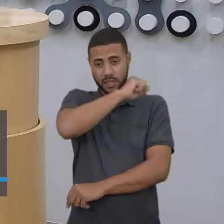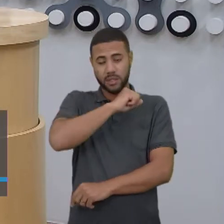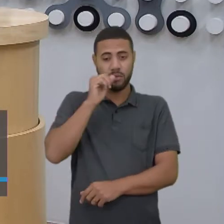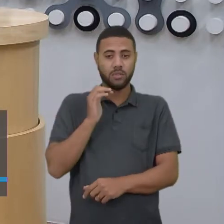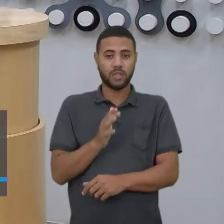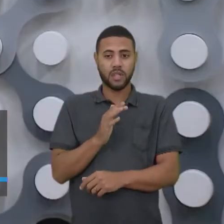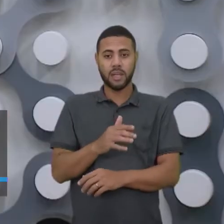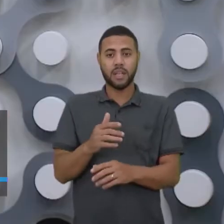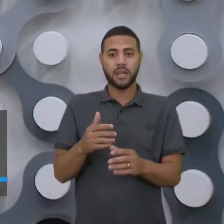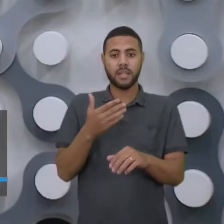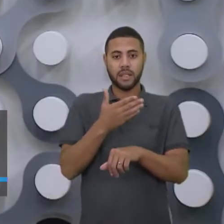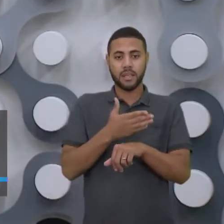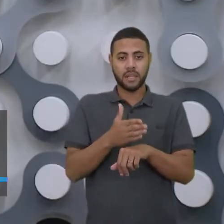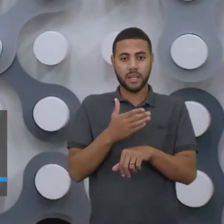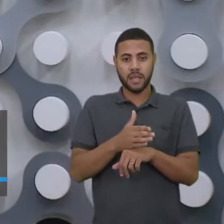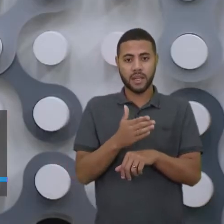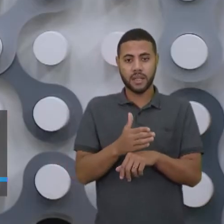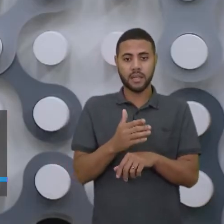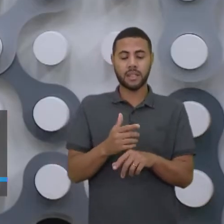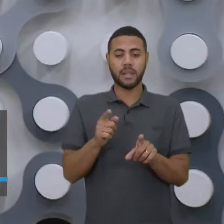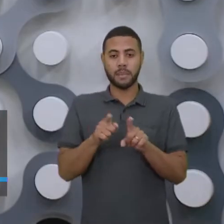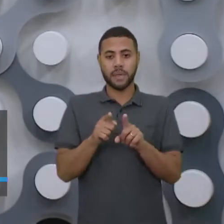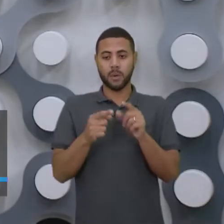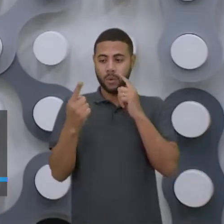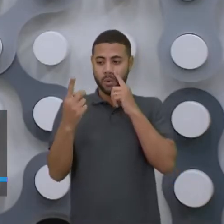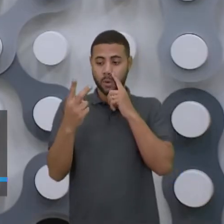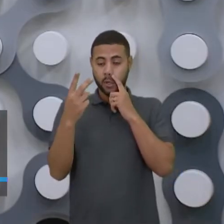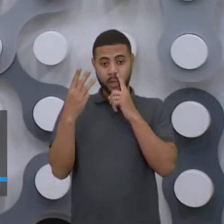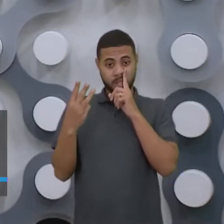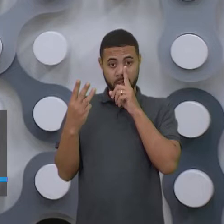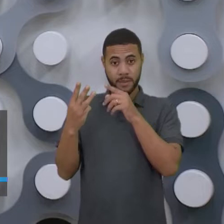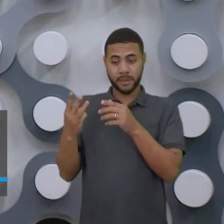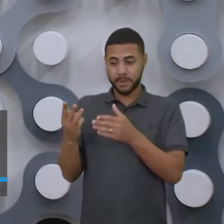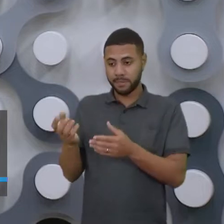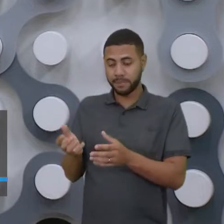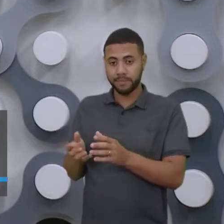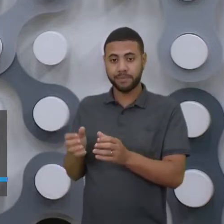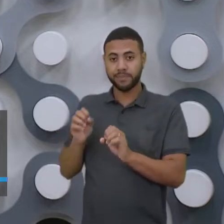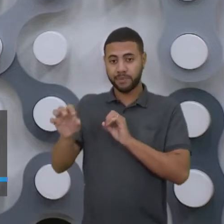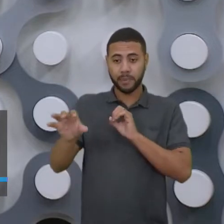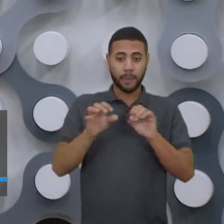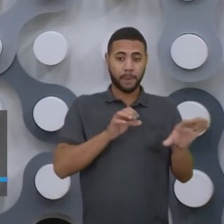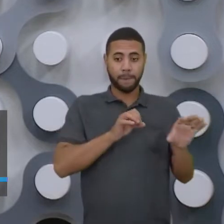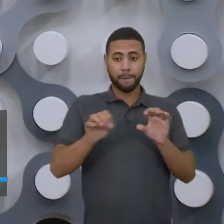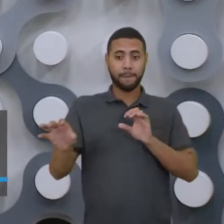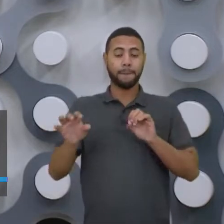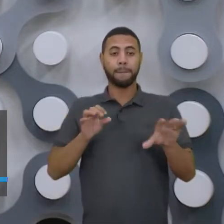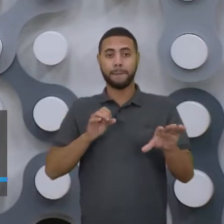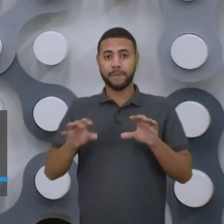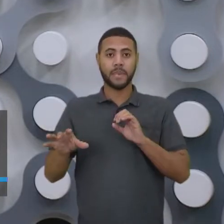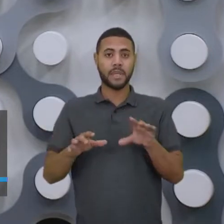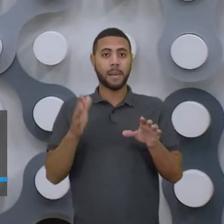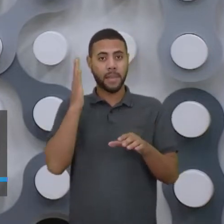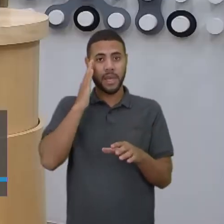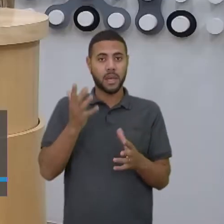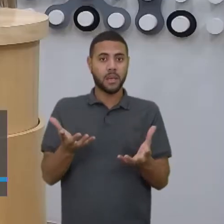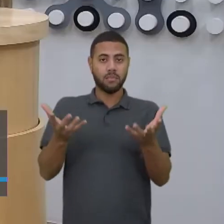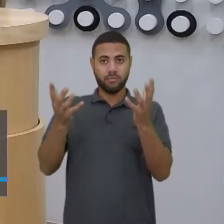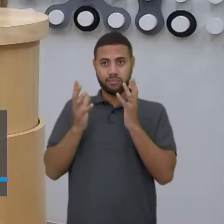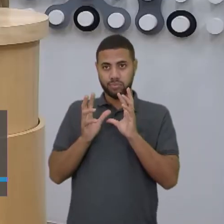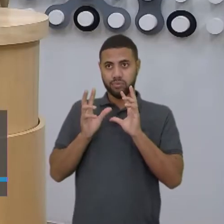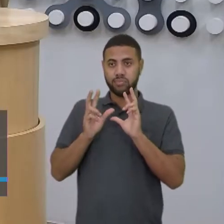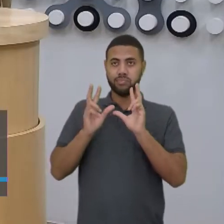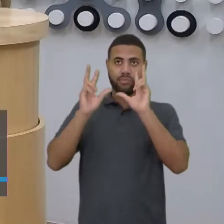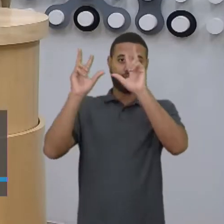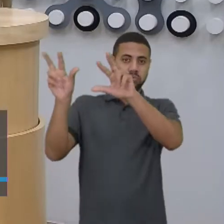do 3, passa, recebe, saca. Quer ver um exemplo? Sim, claro. Eu sei que